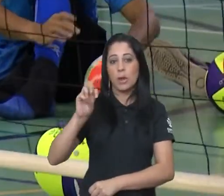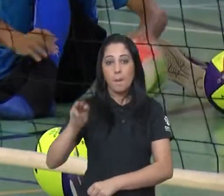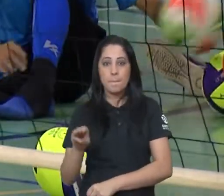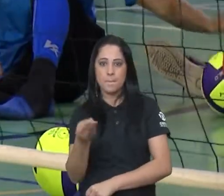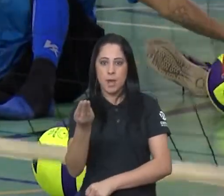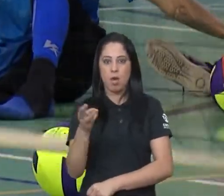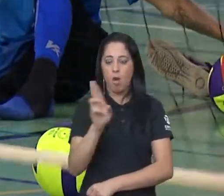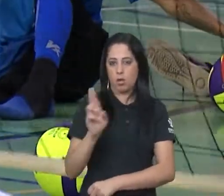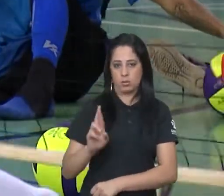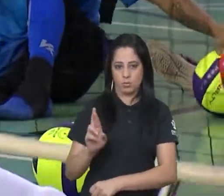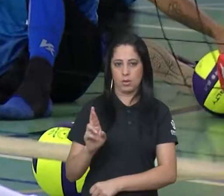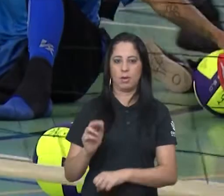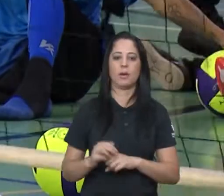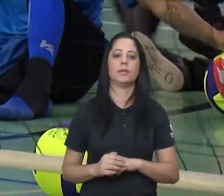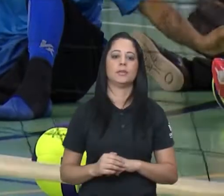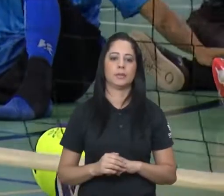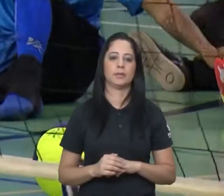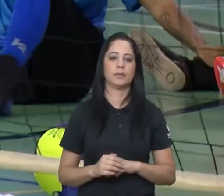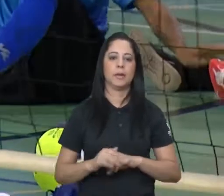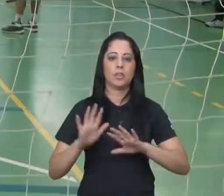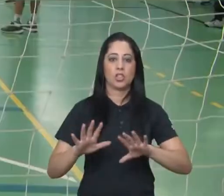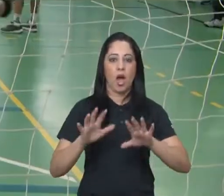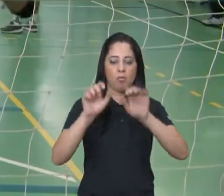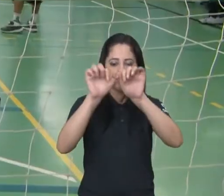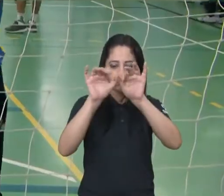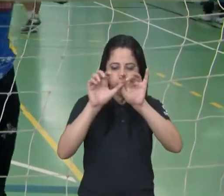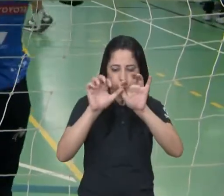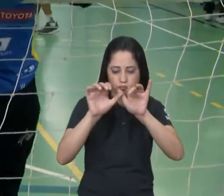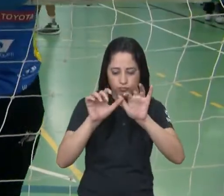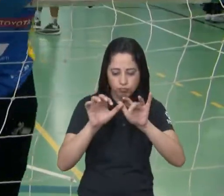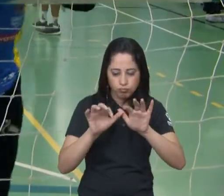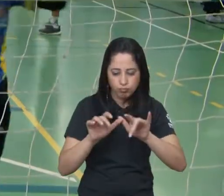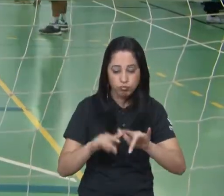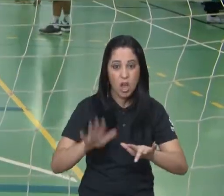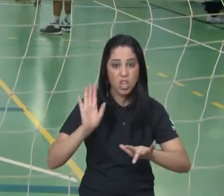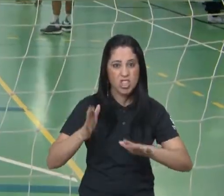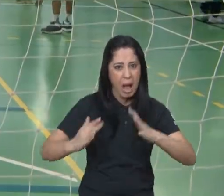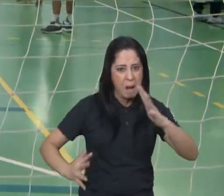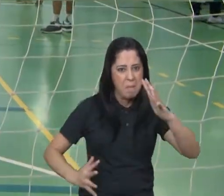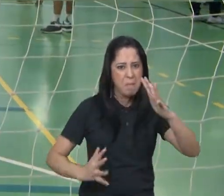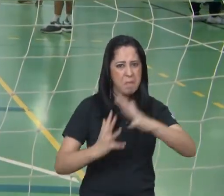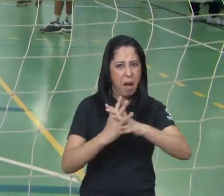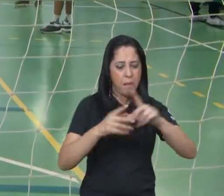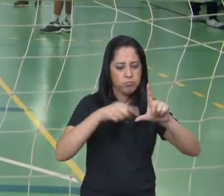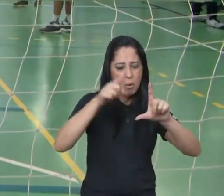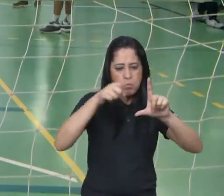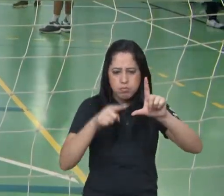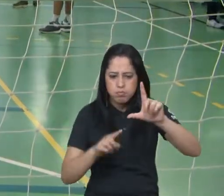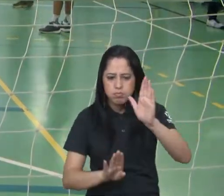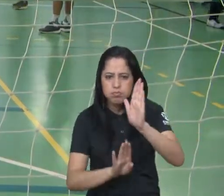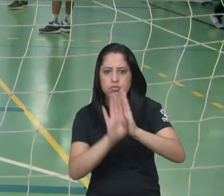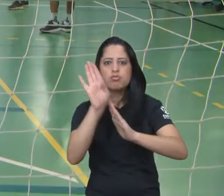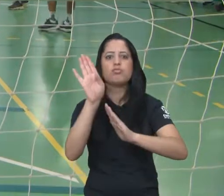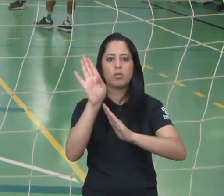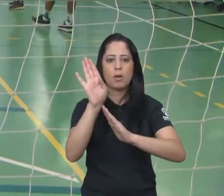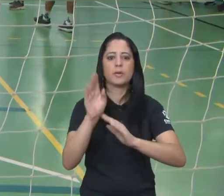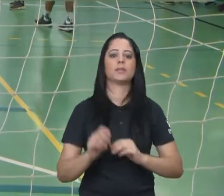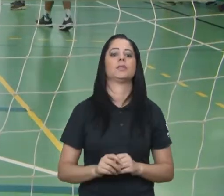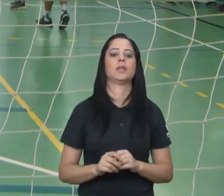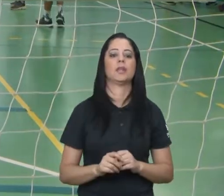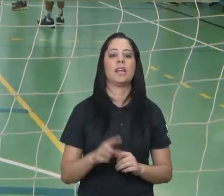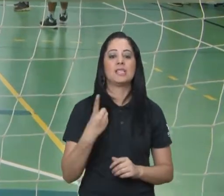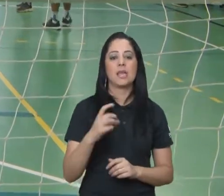de 35 milhões e meio de reais. O número de cadastros foi superior à maior marca até então, na LIF